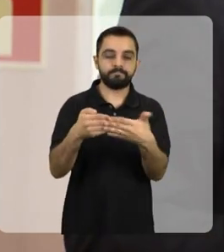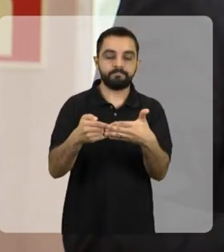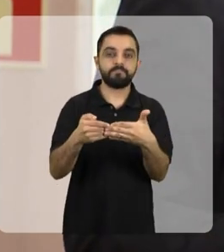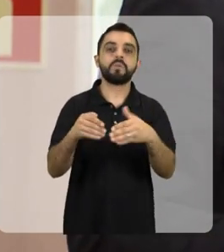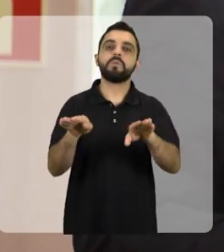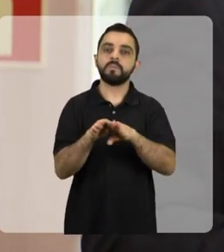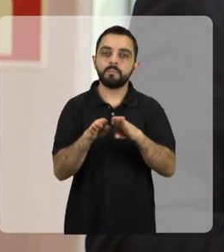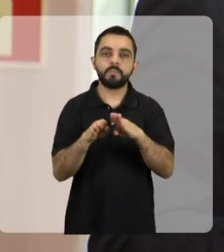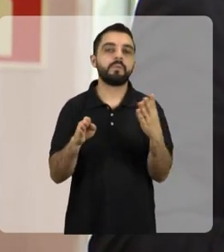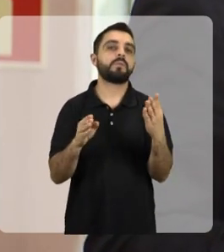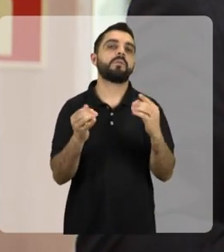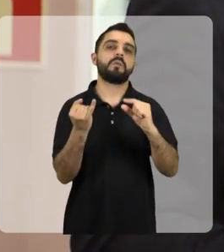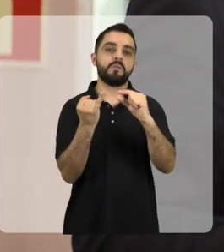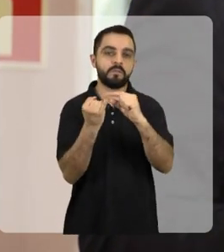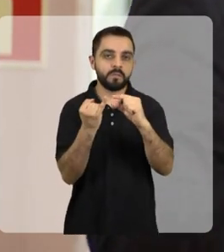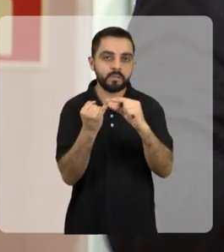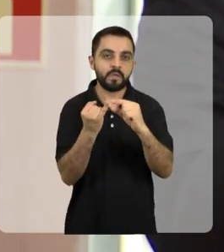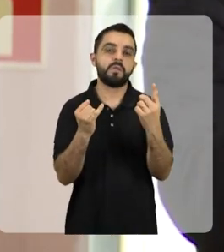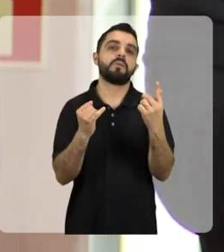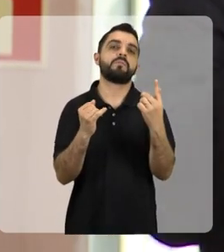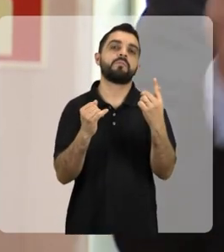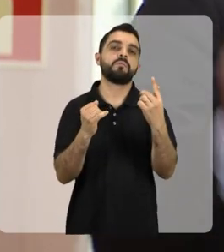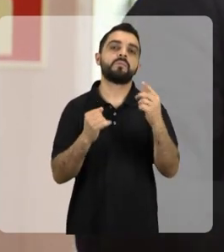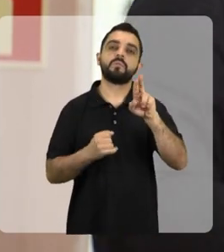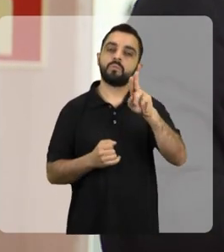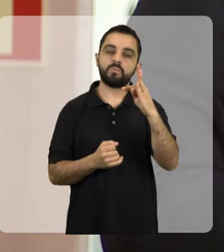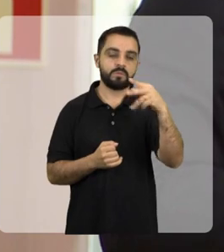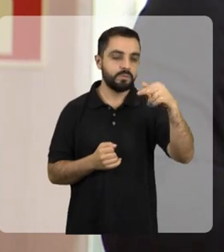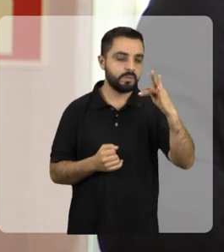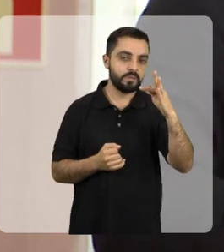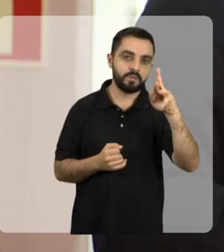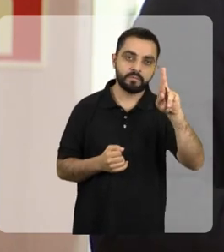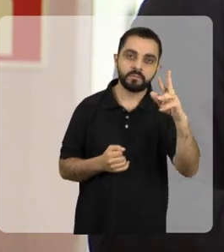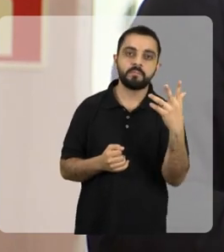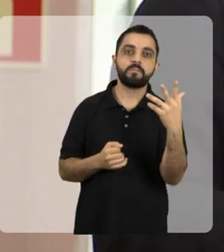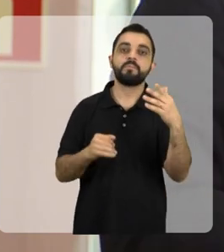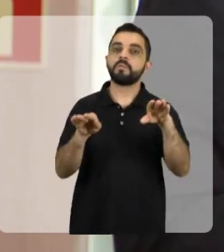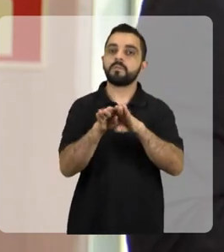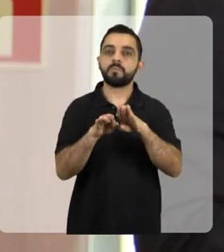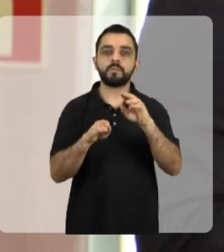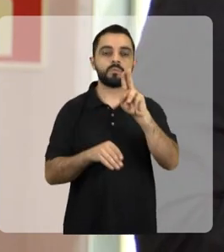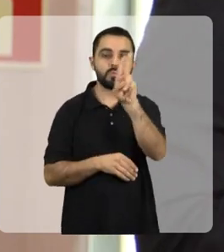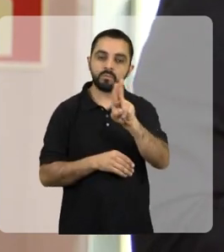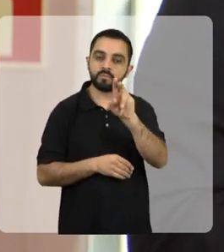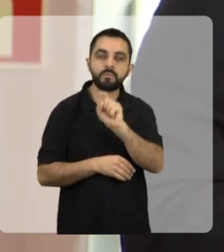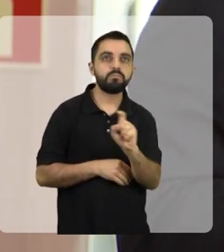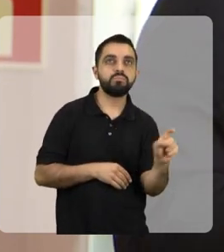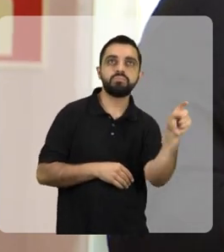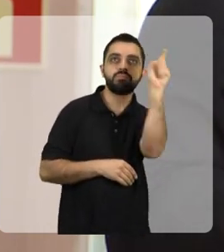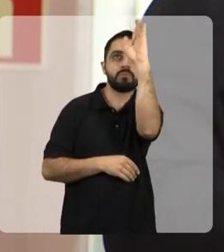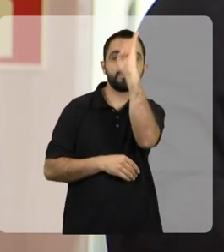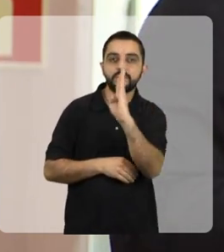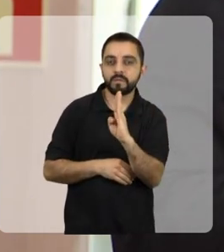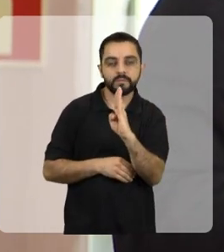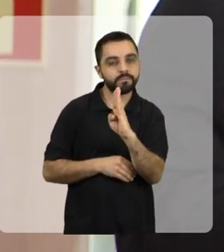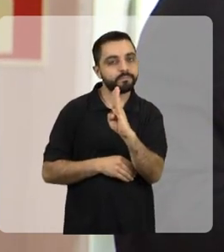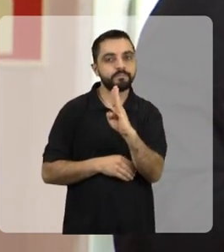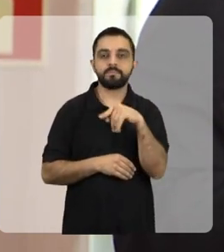Tecnológica Federal do Paraná, dos institutos federais e de todas as instituições federais